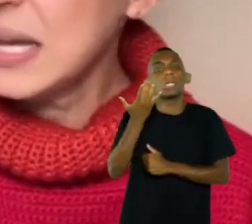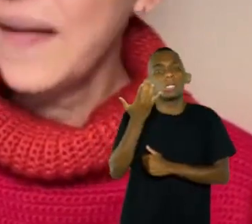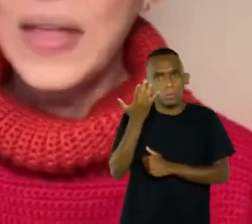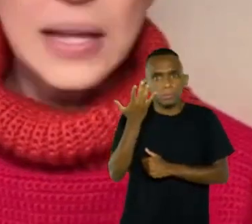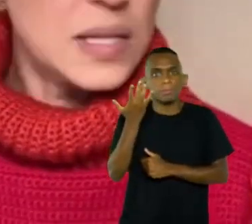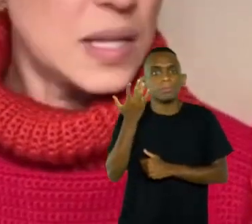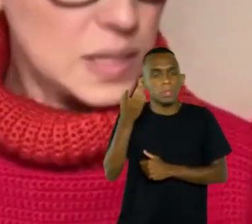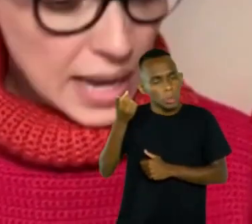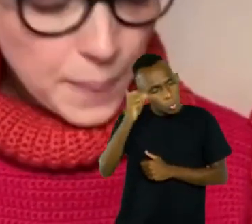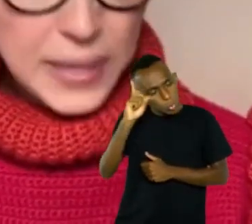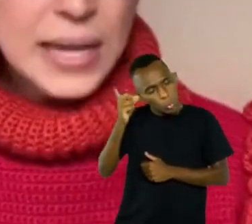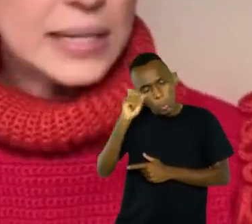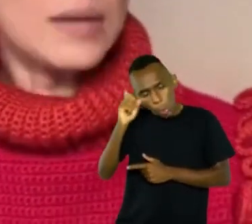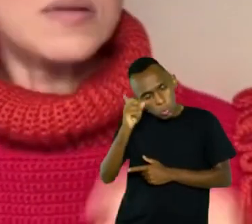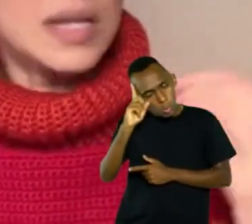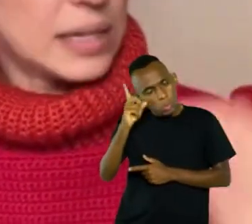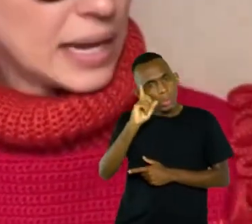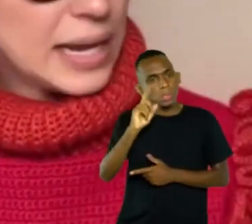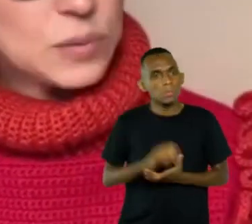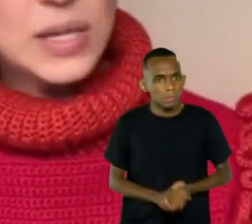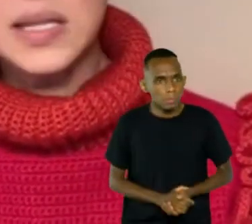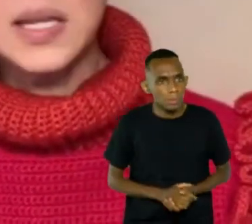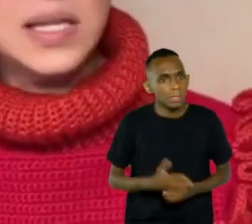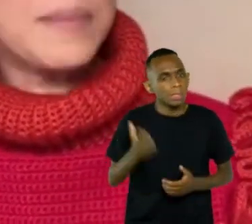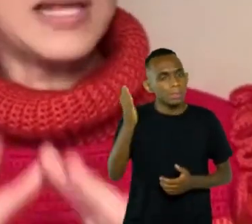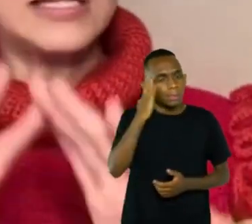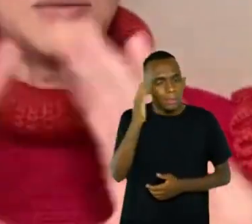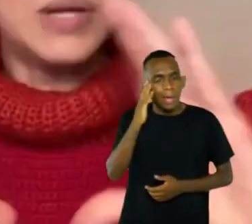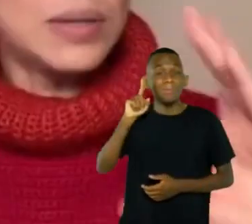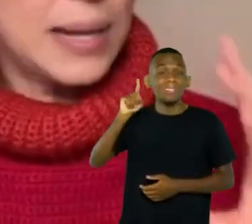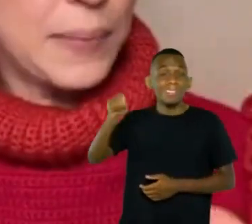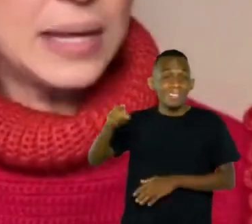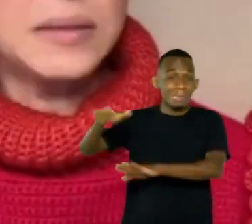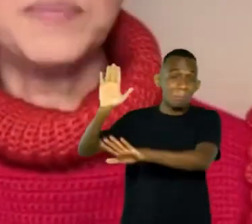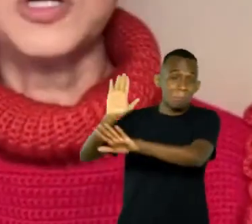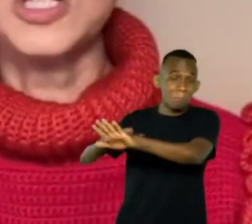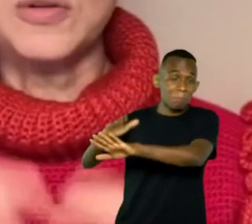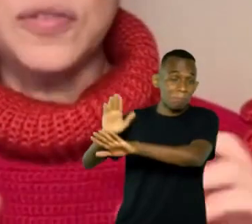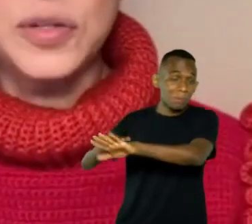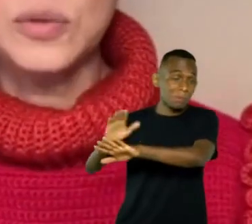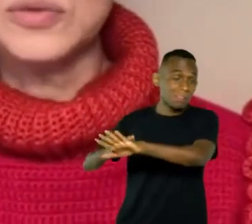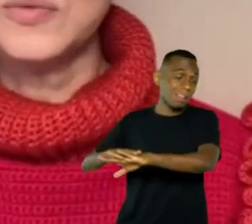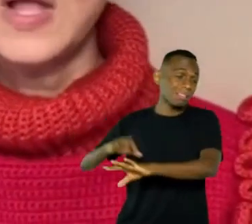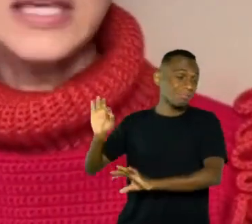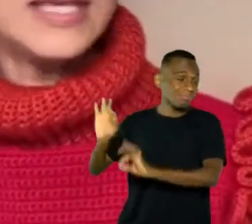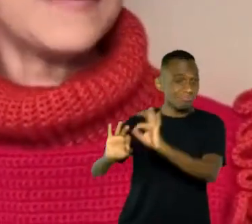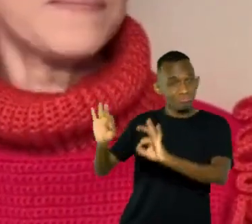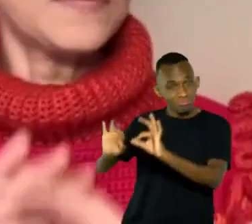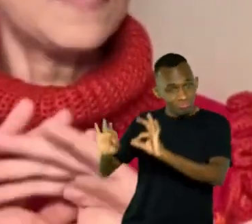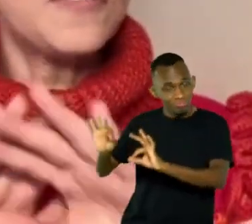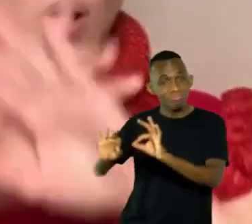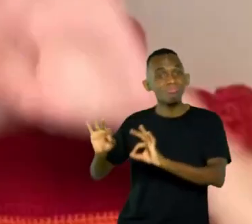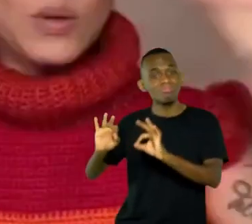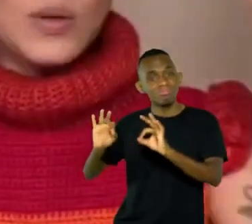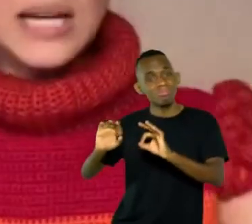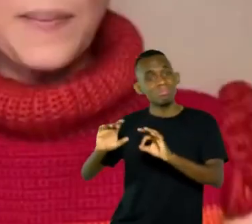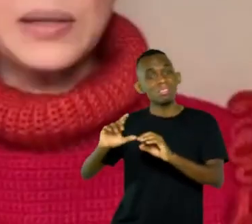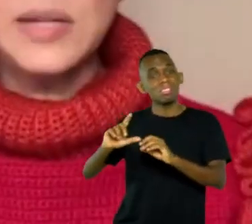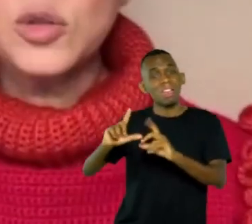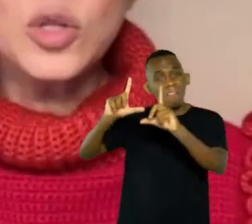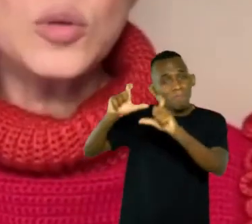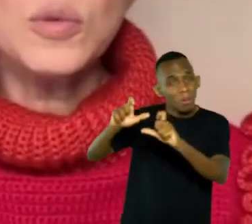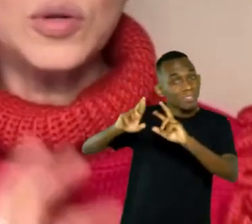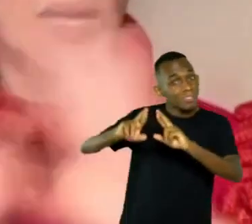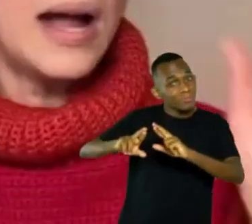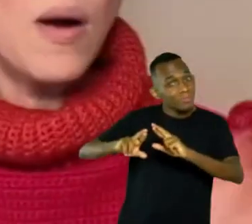vê ali, você sabe que ali tem um cenário, que você sabe que ali tem um enquadramento, que pode ter um filtro, que fora do